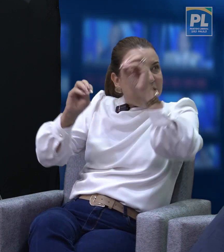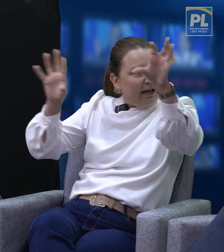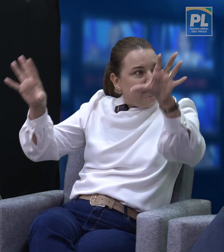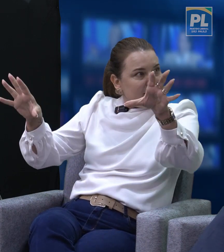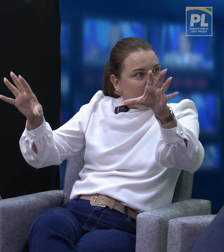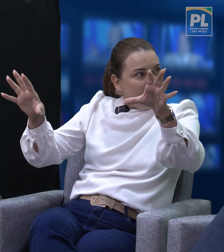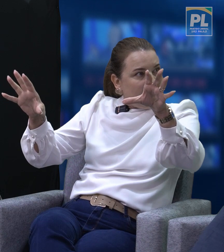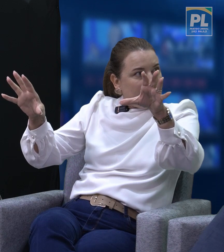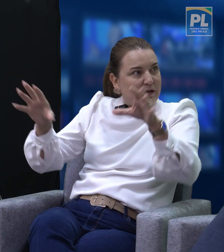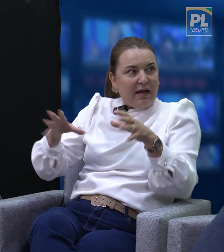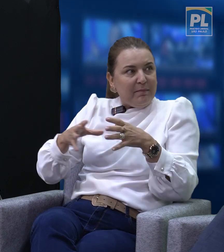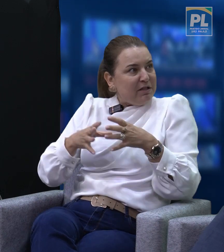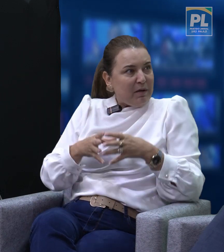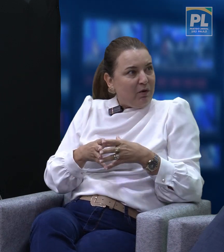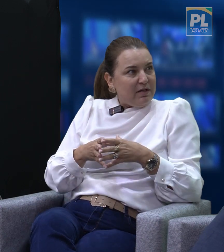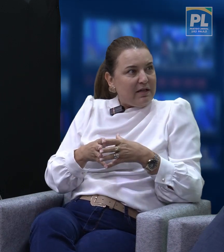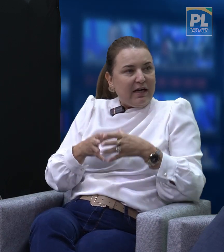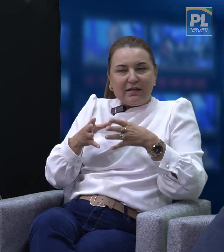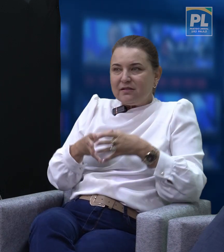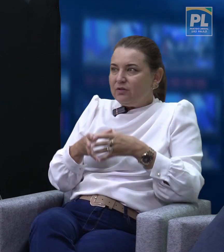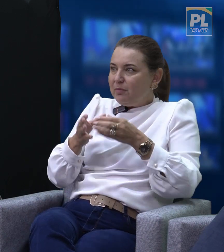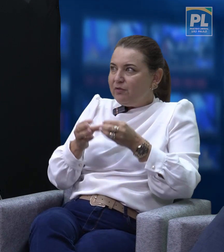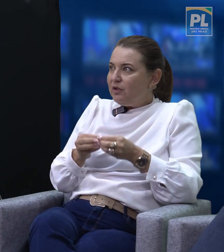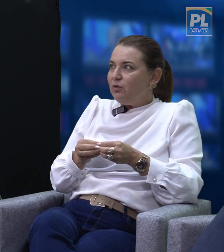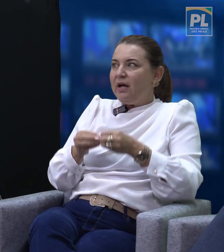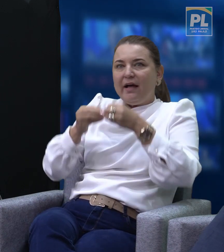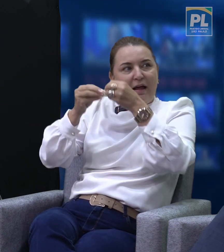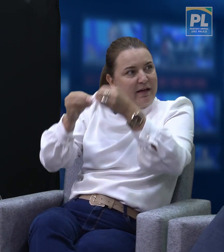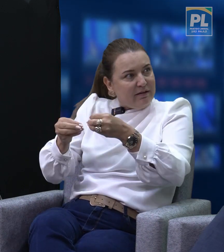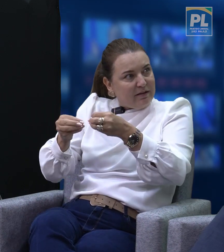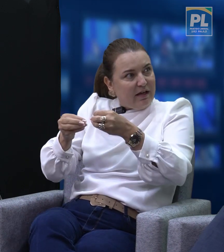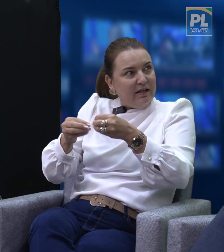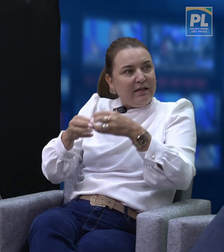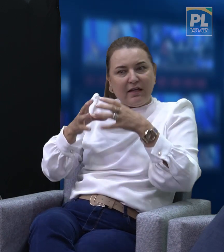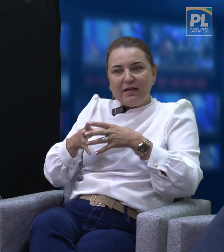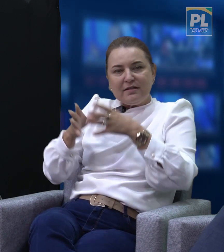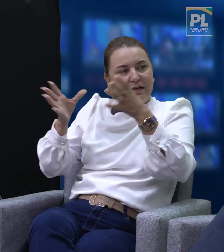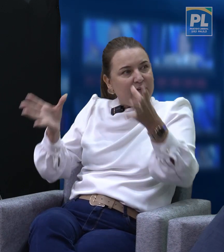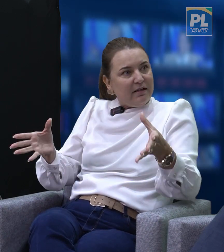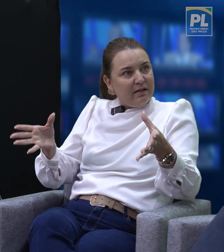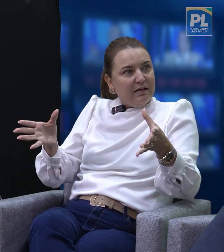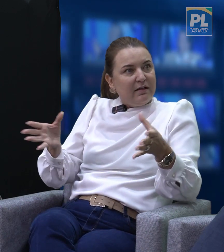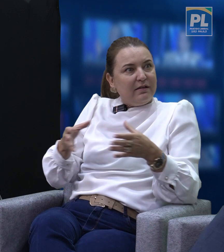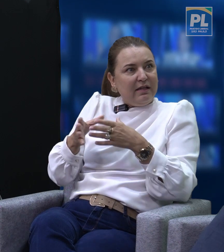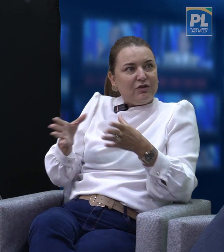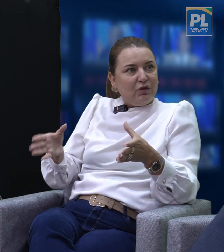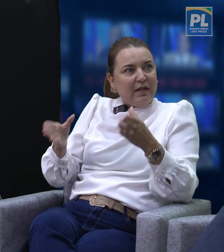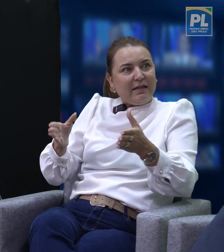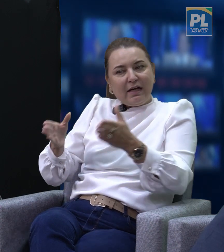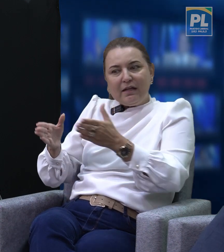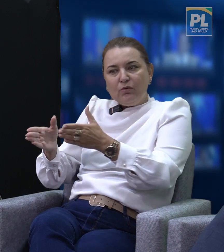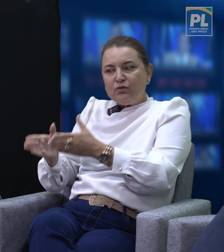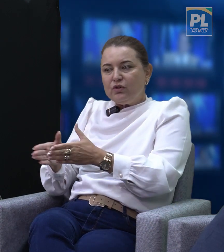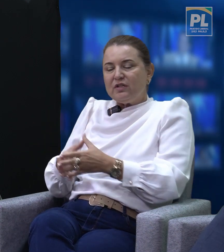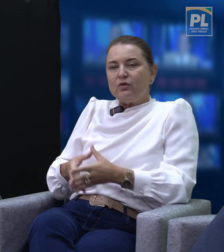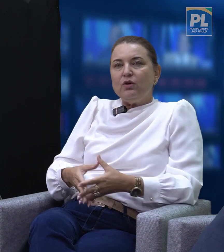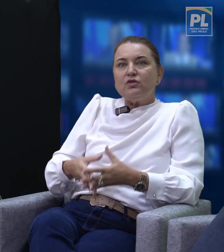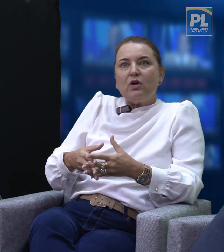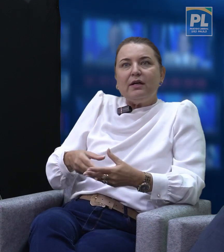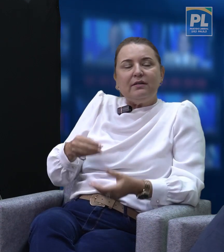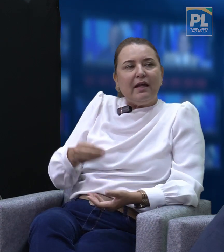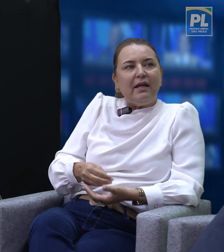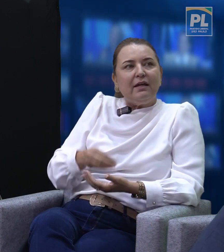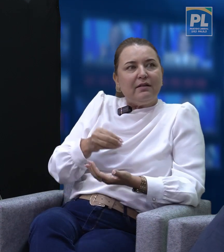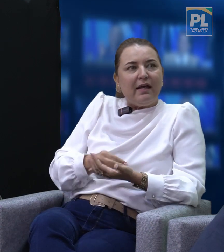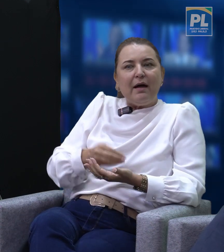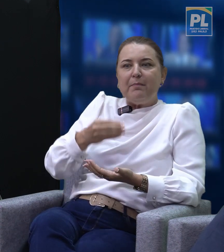e ele distribui. É a mesma coisa, a arrecadação da prefeitura, ela entra e tem que ser direcionada cada um no seu setor,